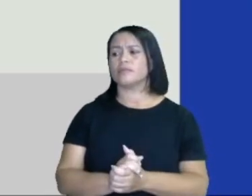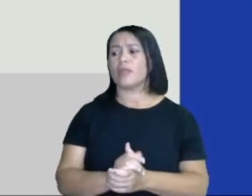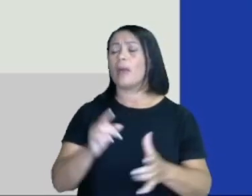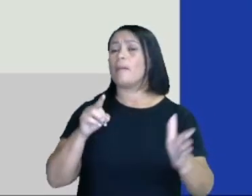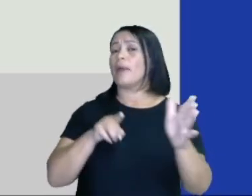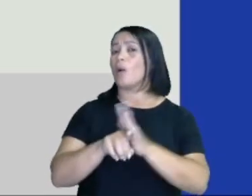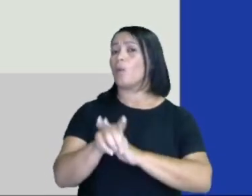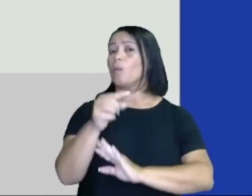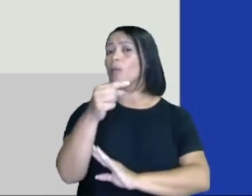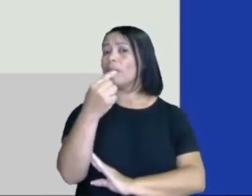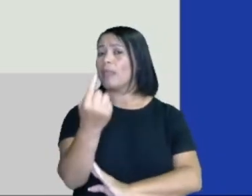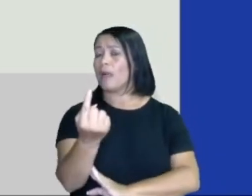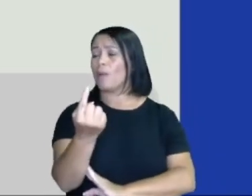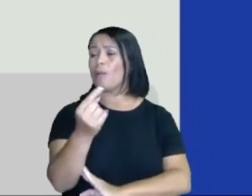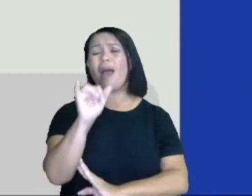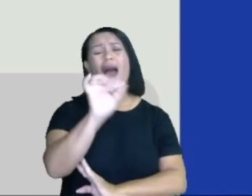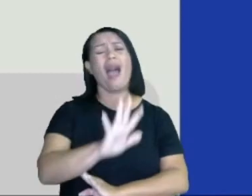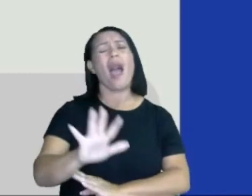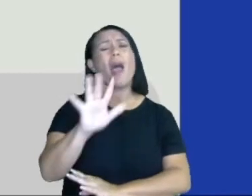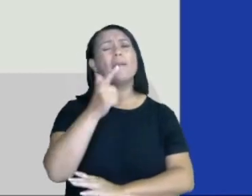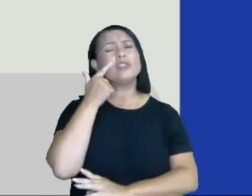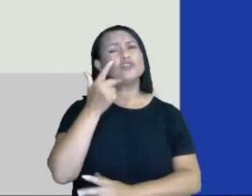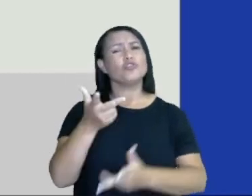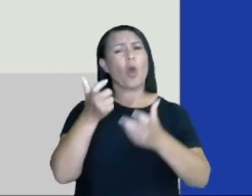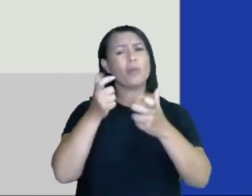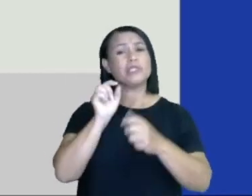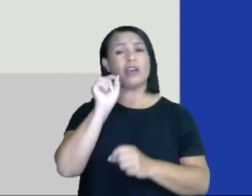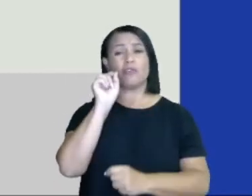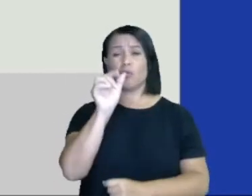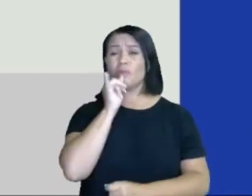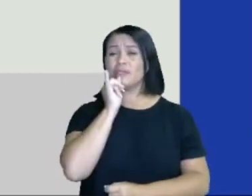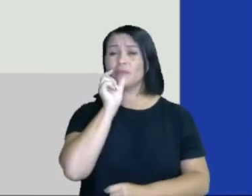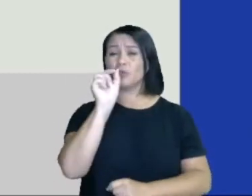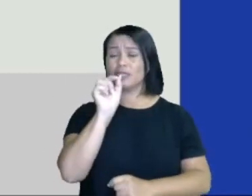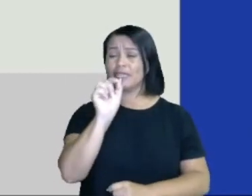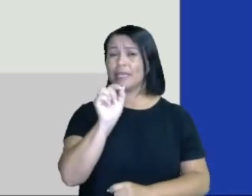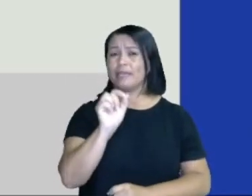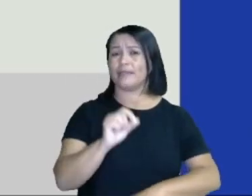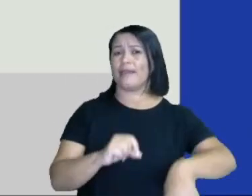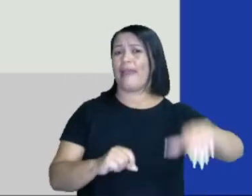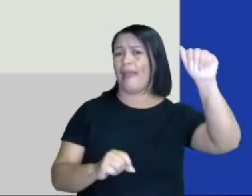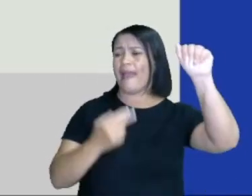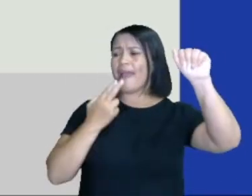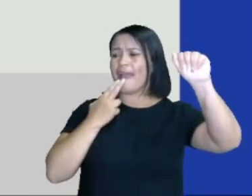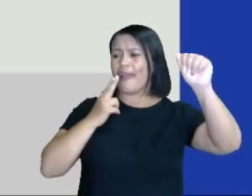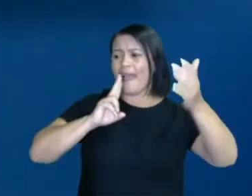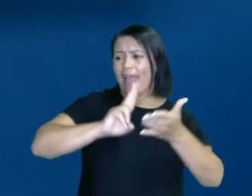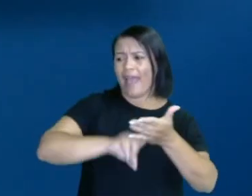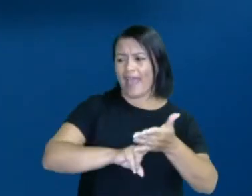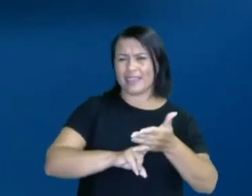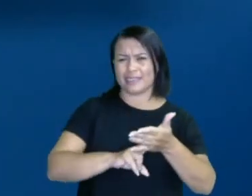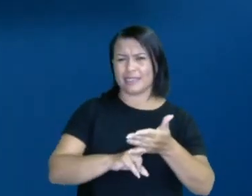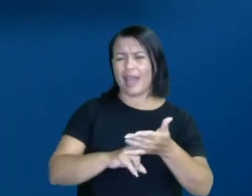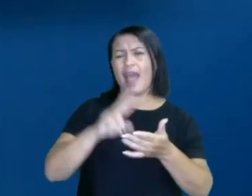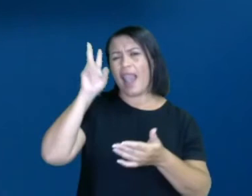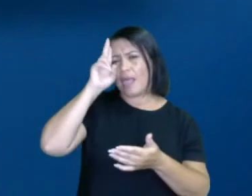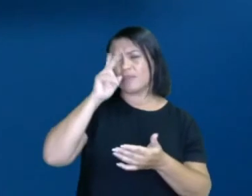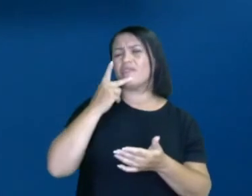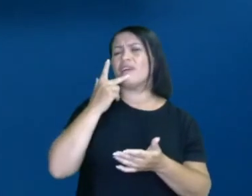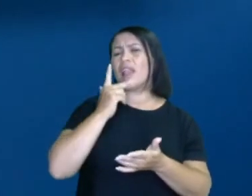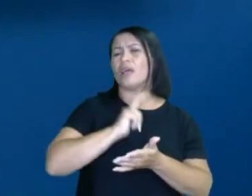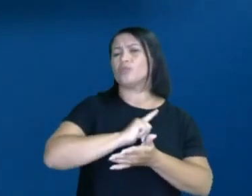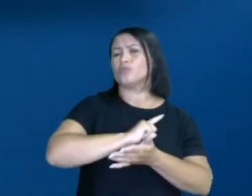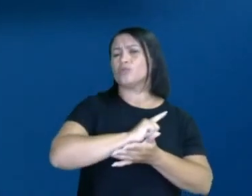Questão 1. A imagem acima consiste em um exemplo de carta. Aquele gênero que nós